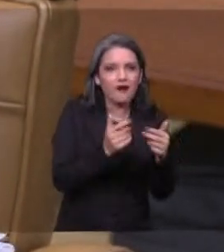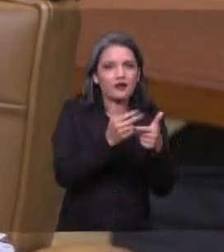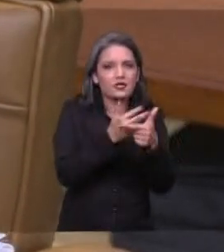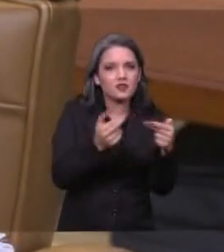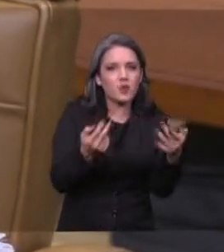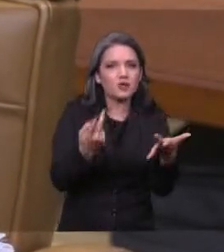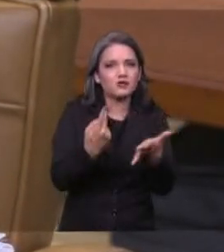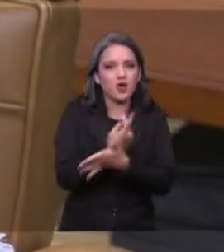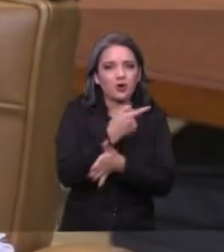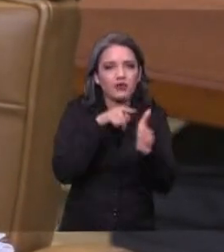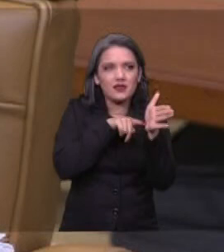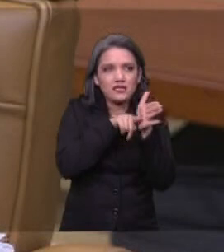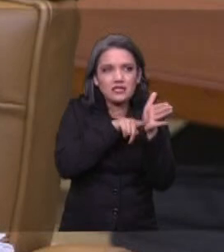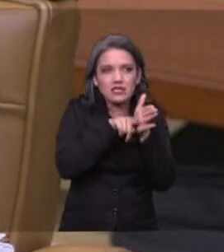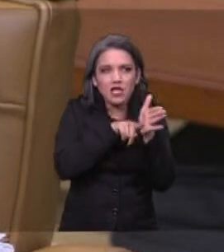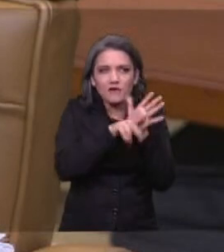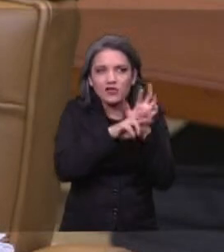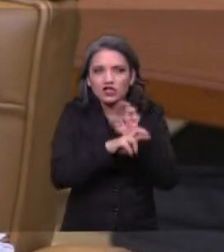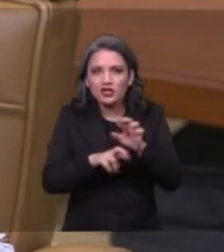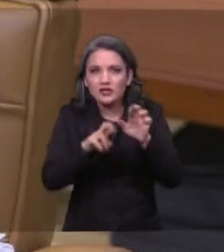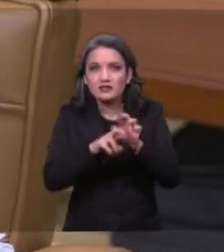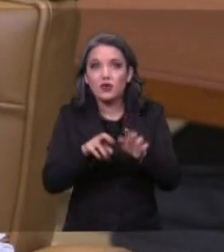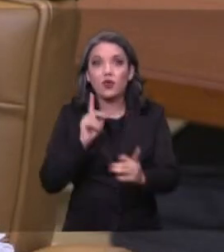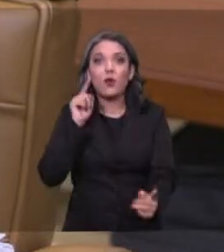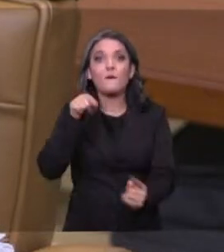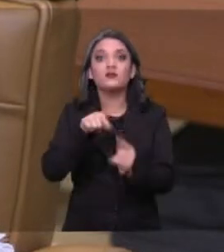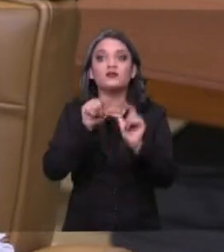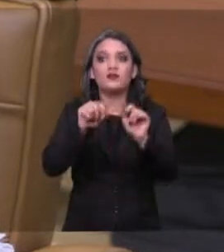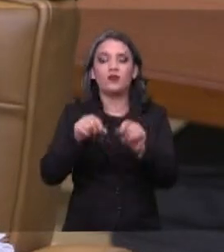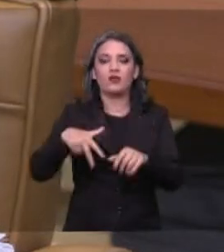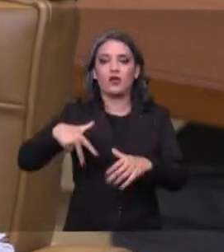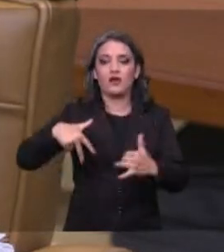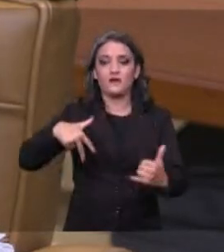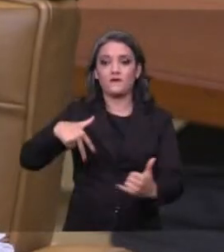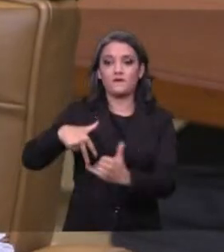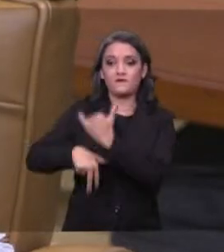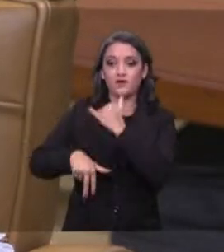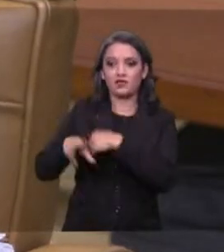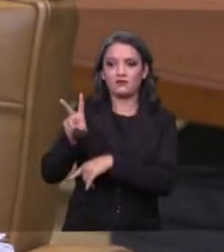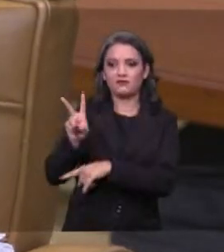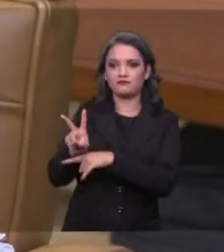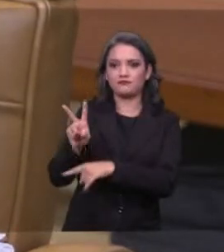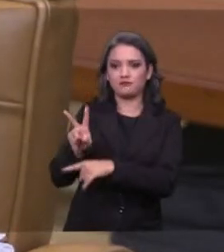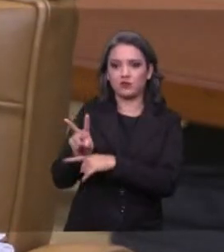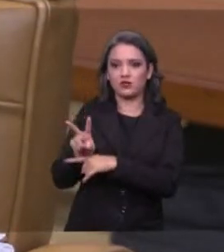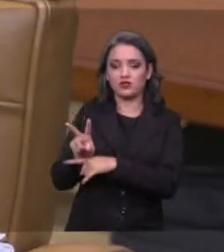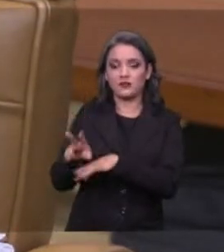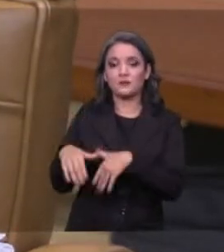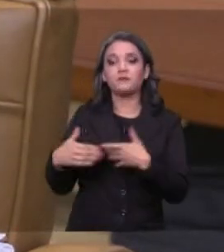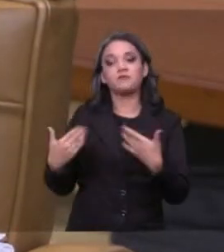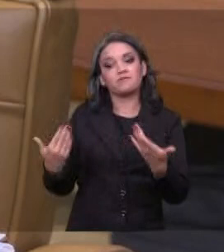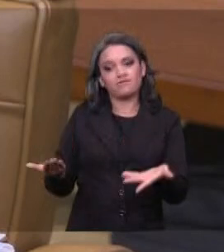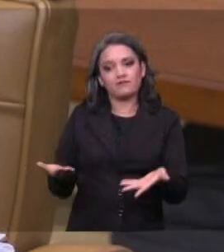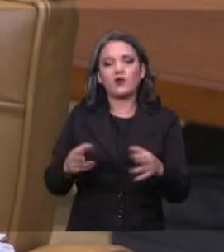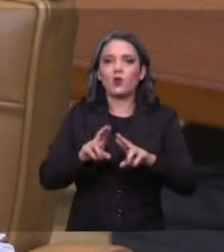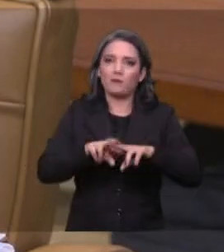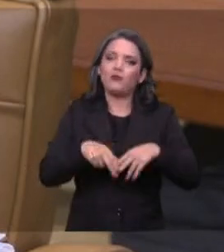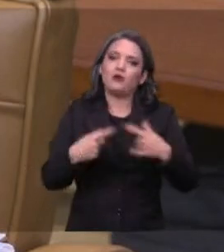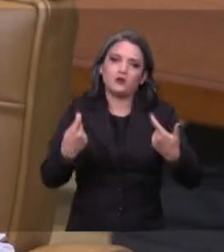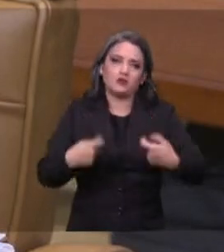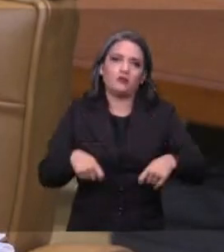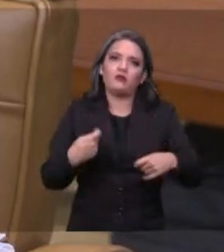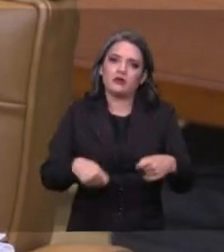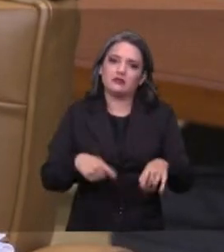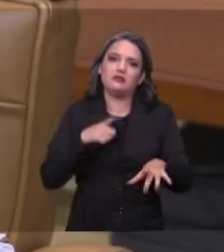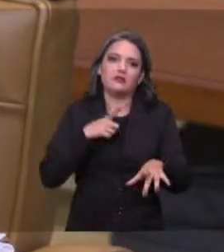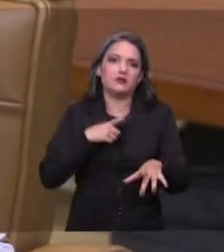dessa investigação, que visa muito mais a proteção à vítima, realmente, me parece que merece essa peculiaridade,